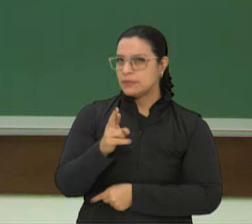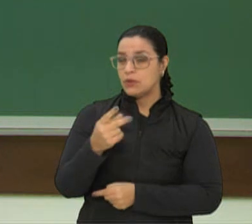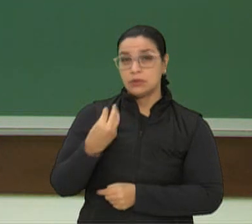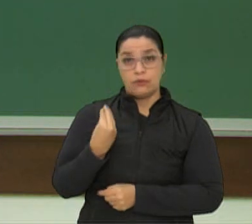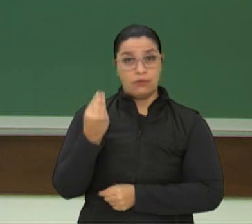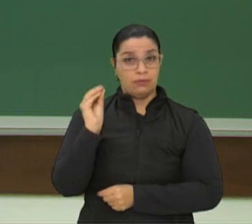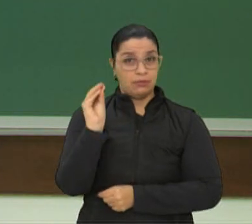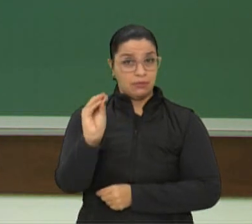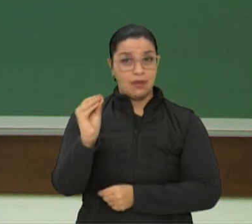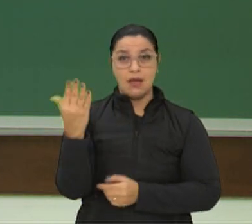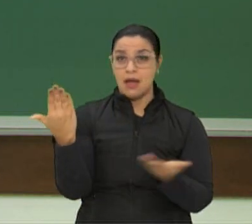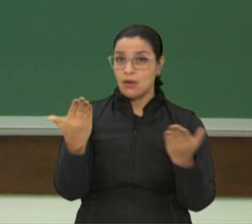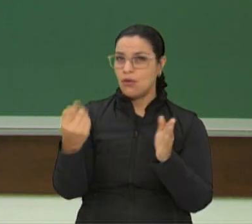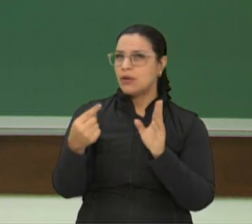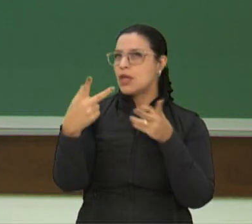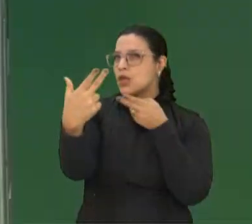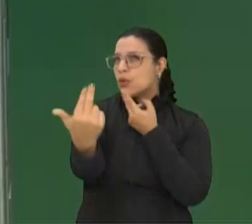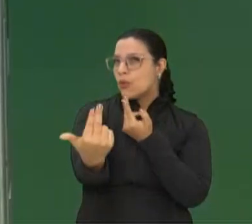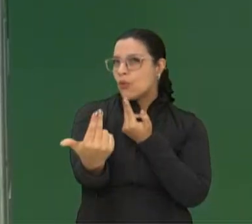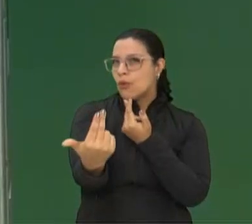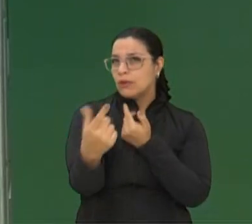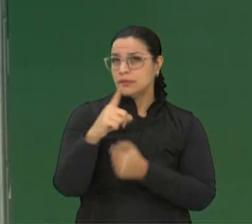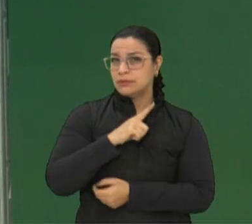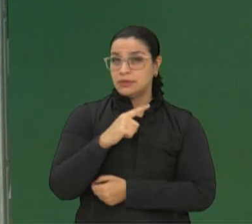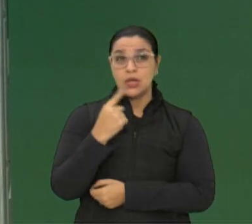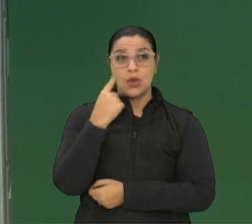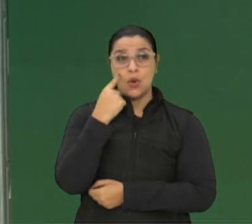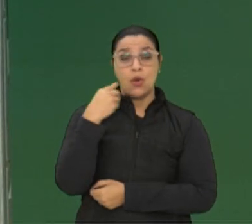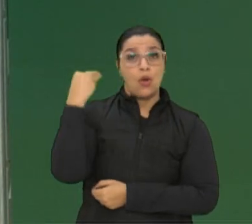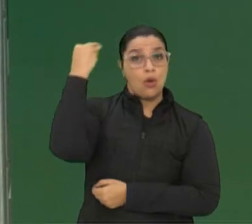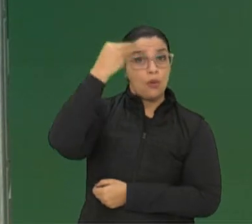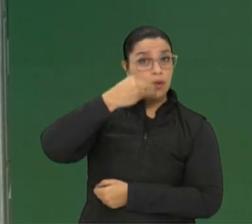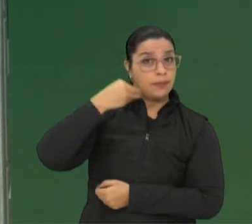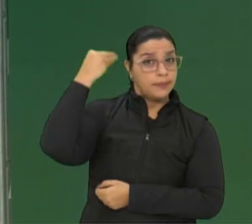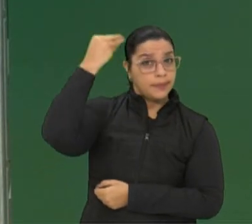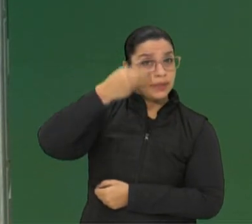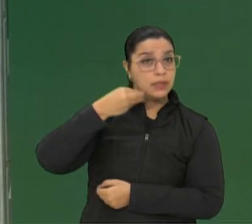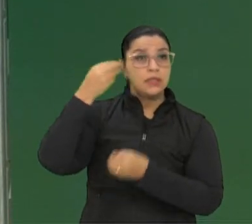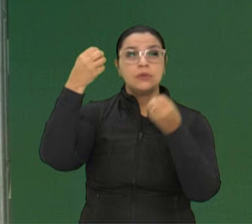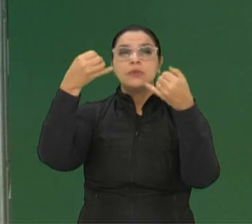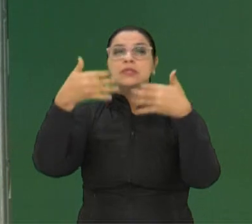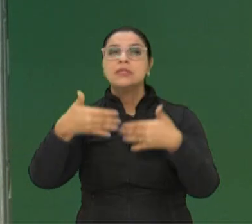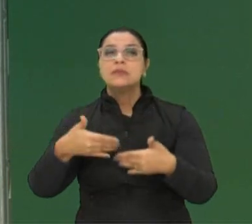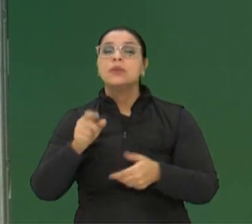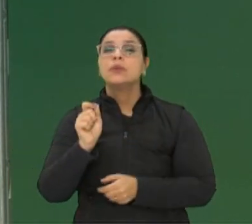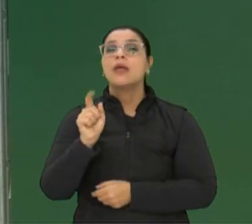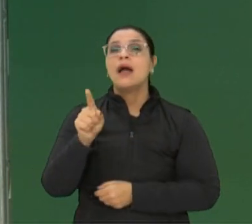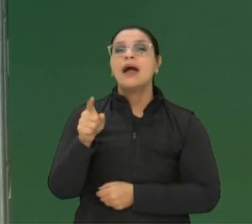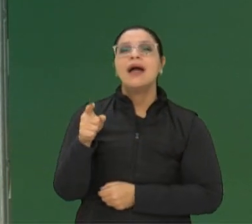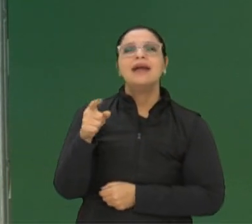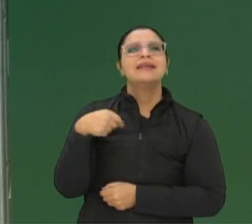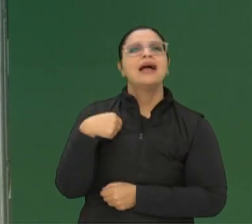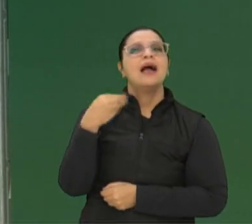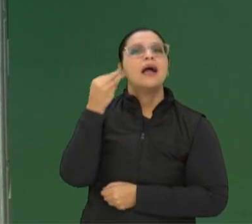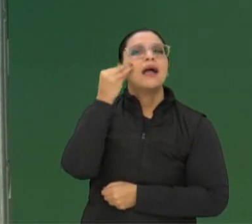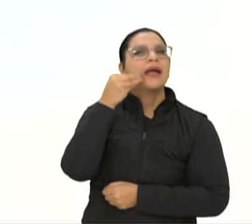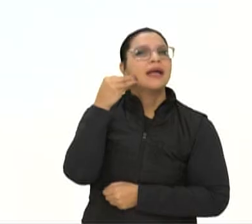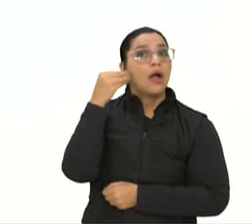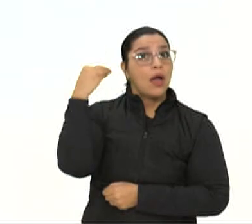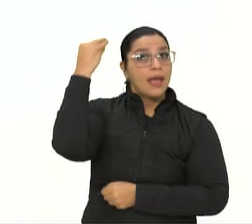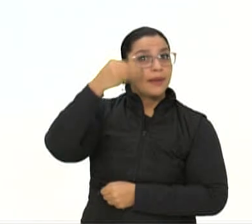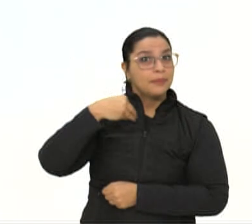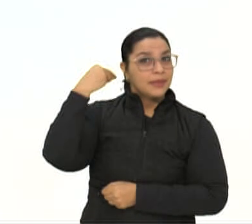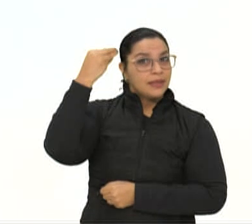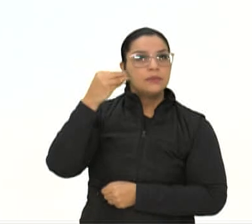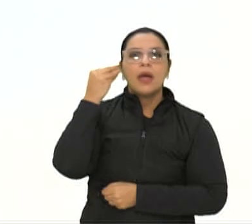com as definições que você colocou? Vamos dar uma olhada aqui, ó. O empirismo afirma que há... Já vamos responder tudo ali, ó. O empirismo afirma